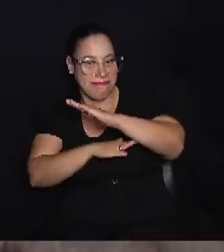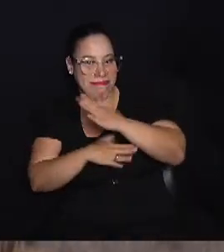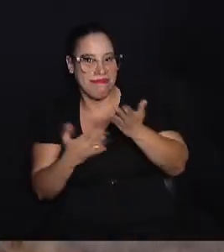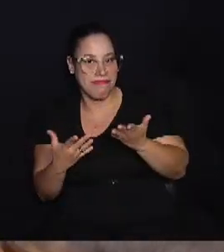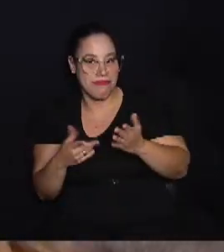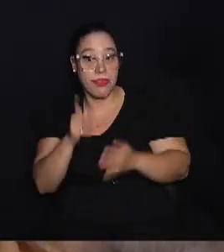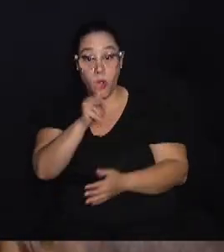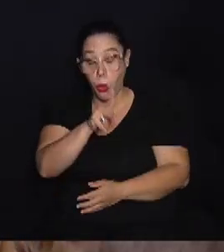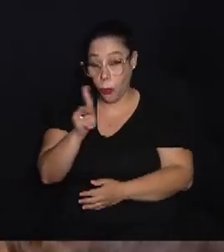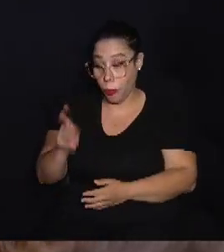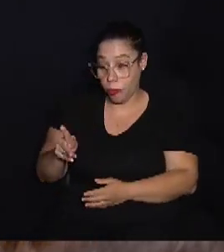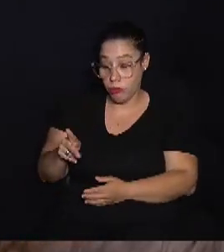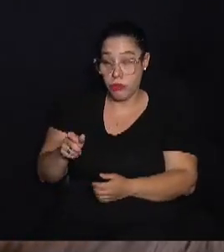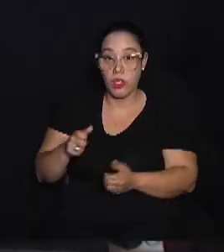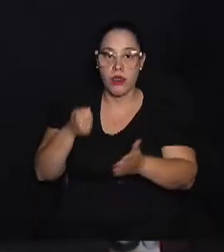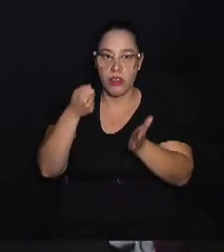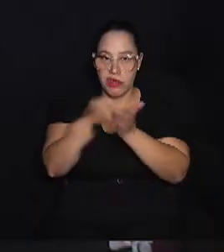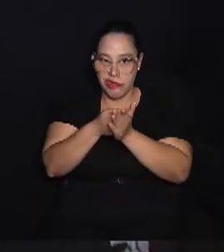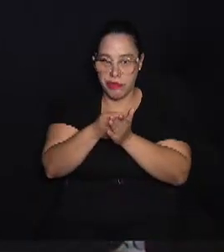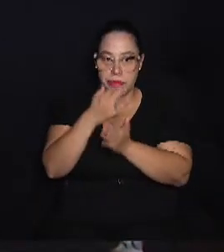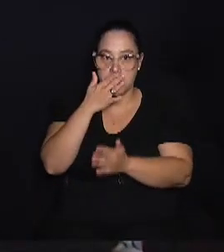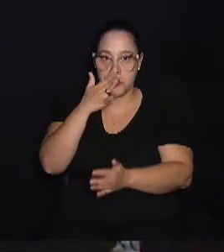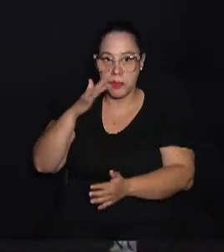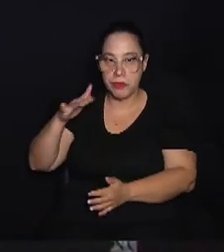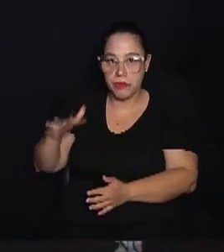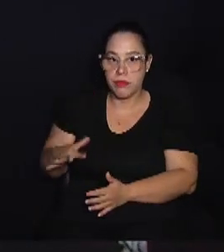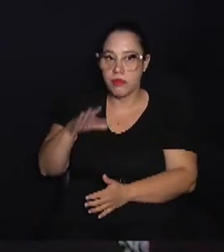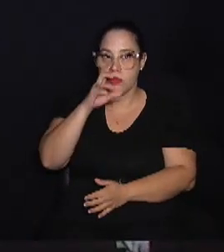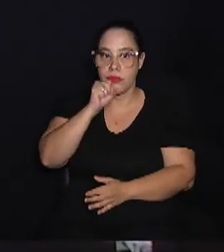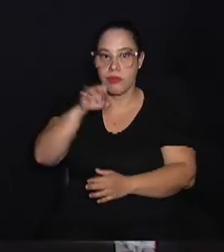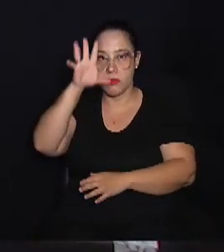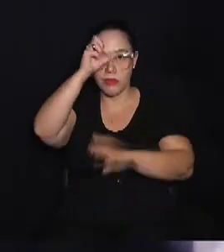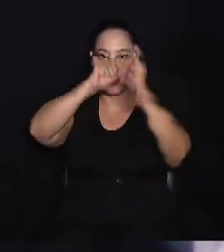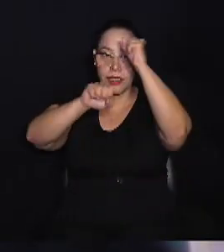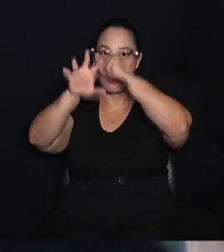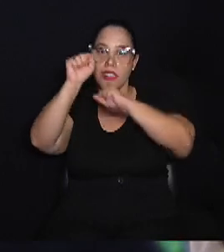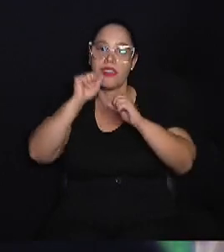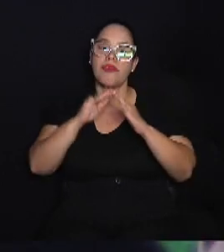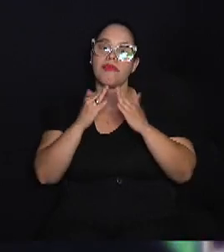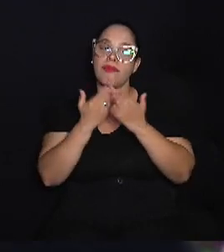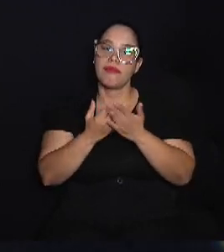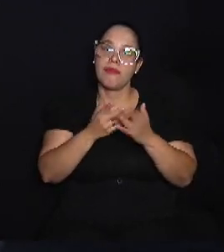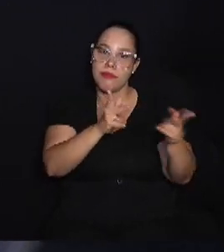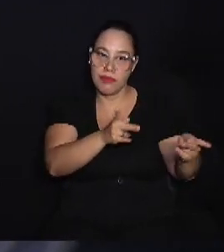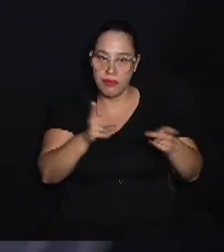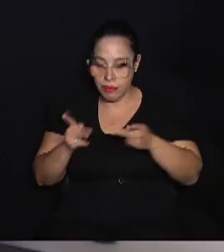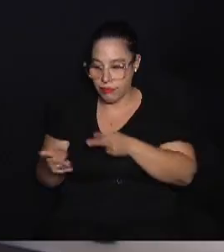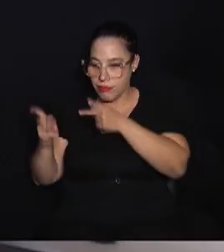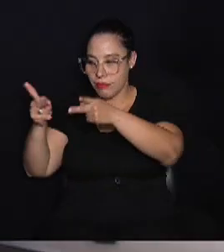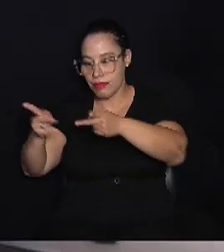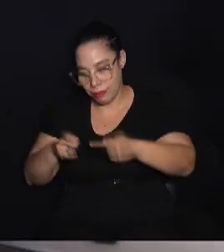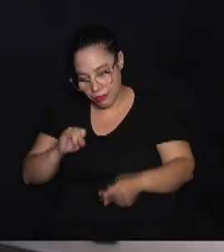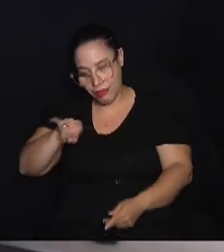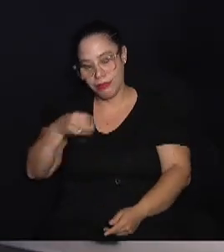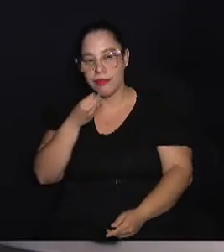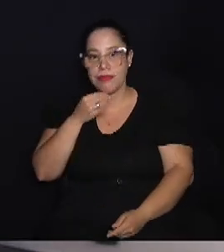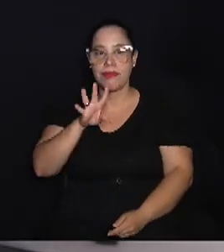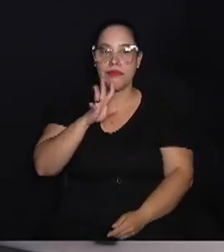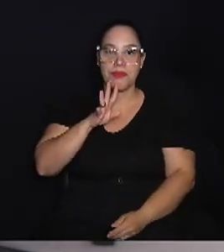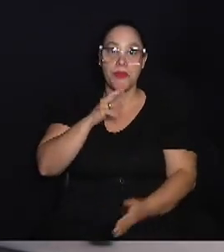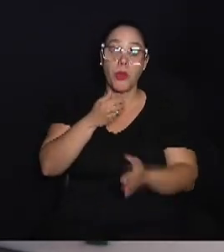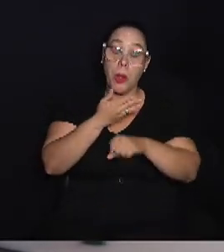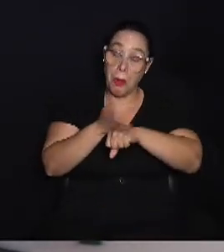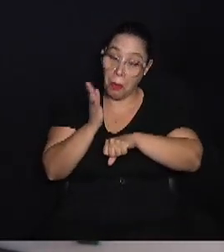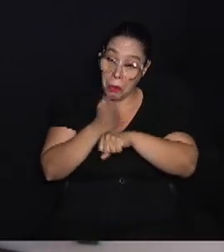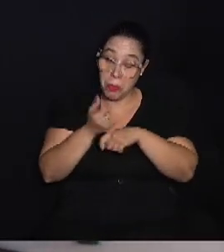A professora reforça que as crianças aprenderam esse conteúdo nas aulas e com a visita tiveram a oportunidade de conhecer na